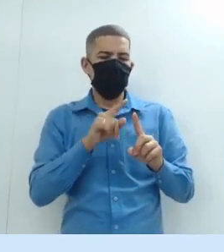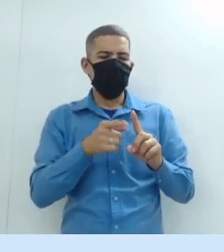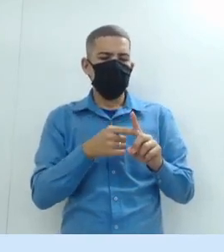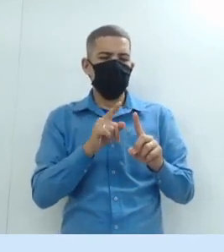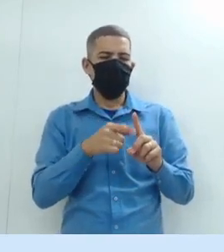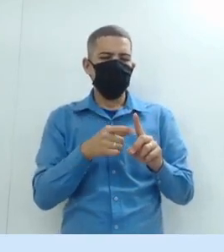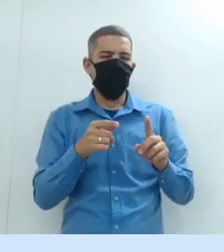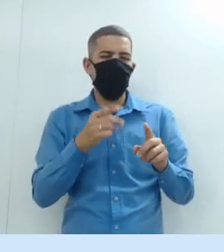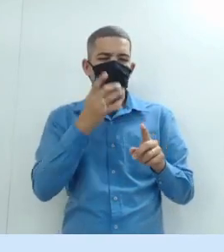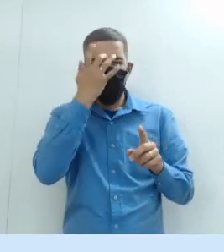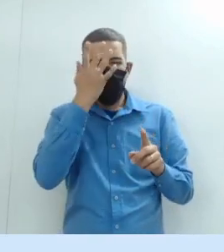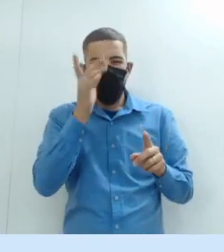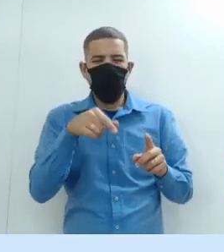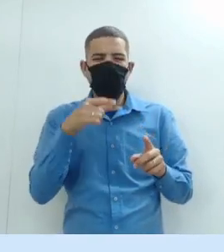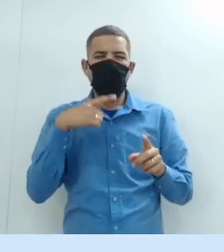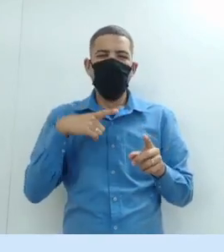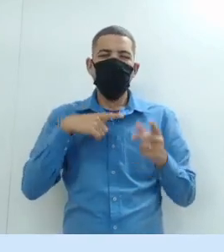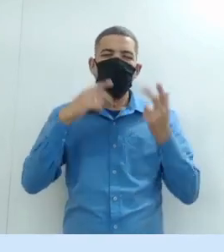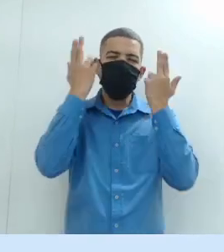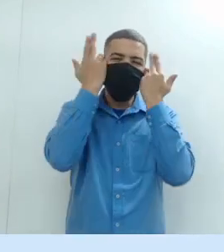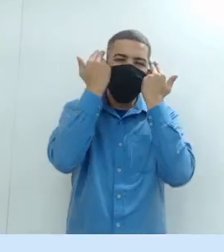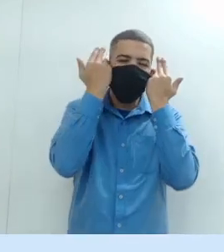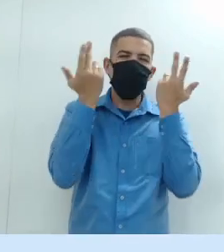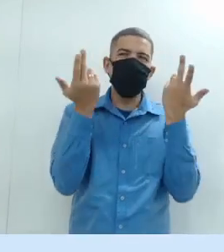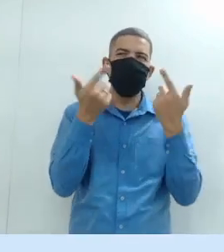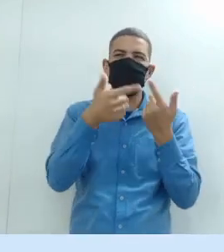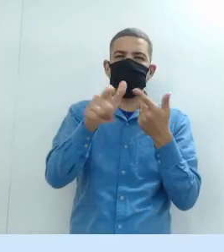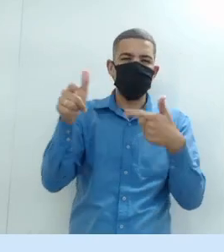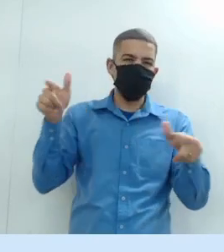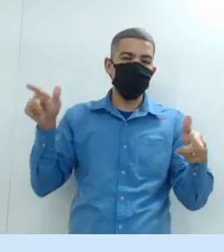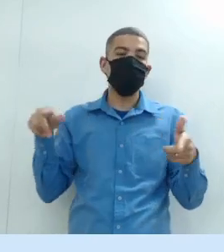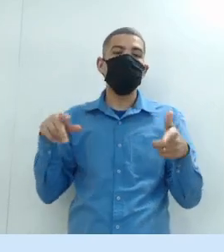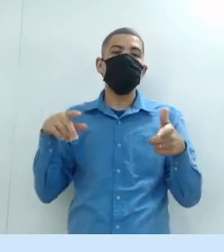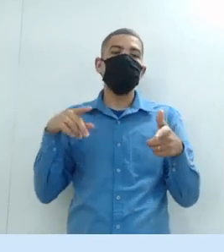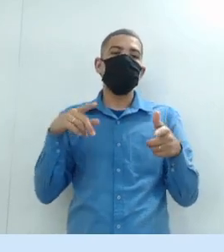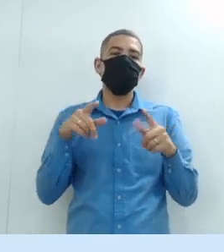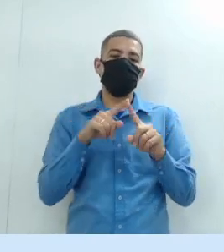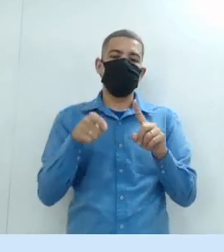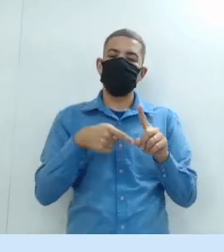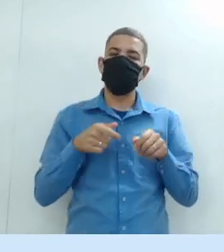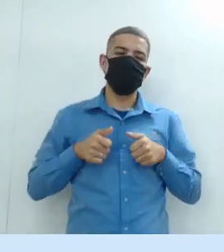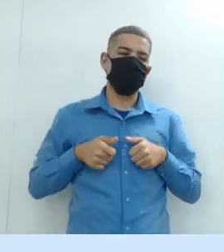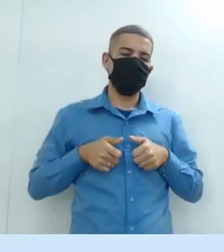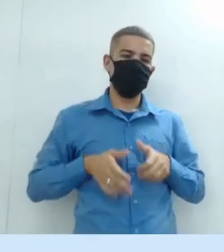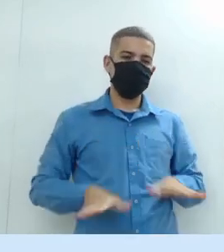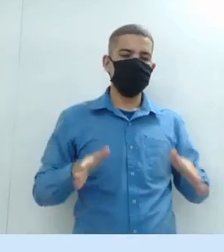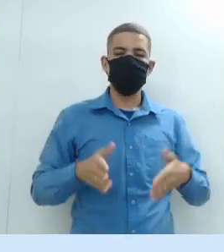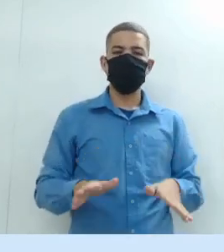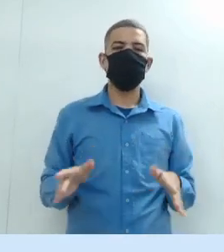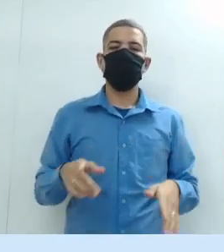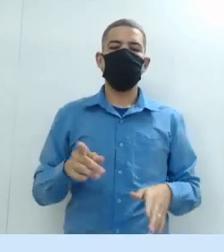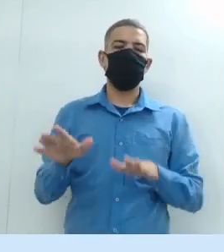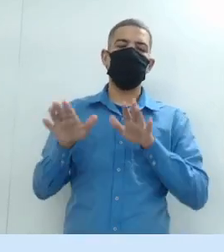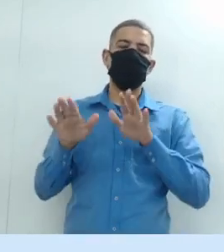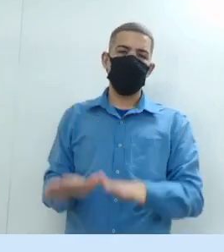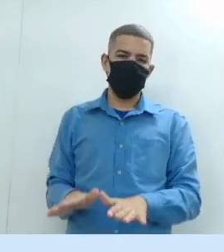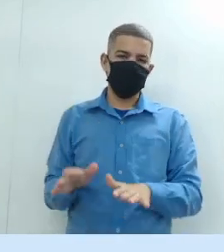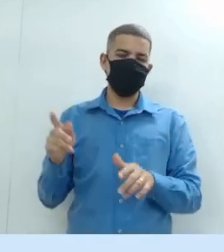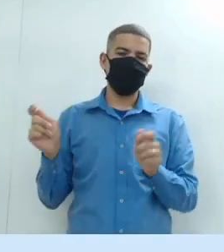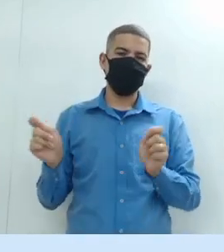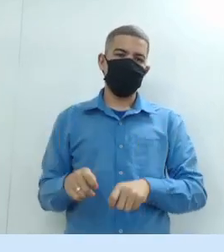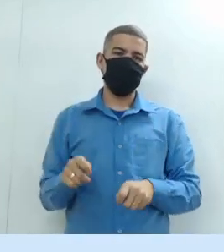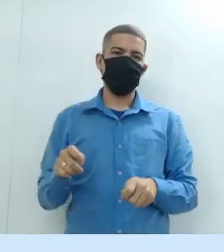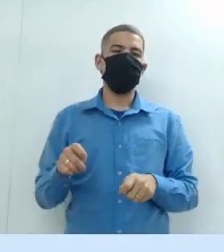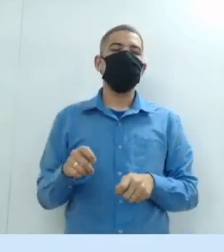facilmente, coelhos e outros animais, e aí ele começava a ter condições de não sair daquela localidade para poder